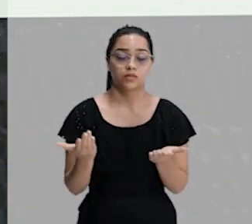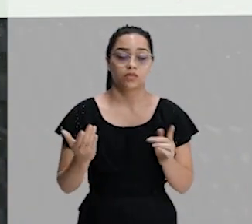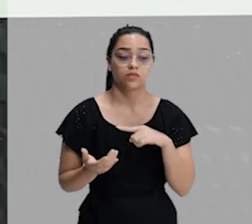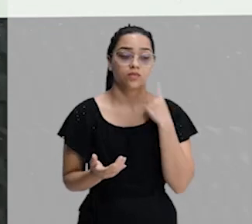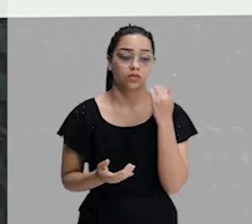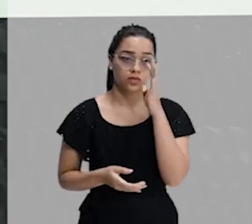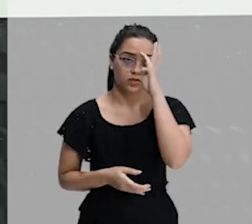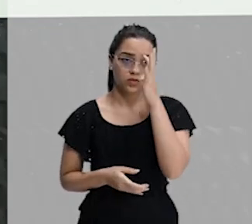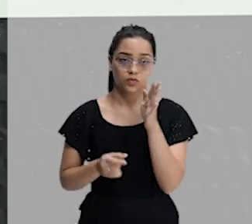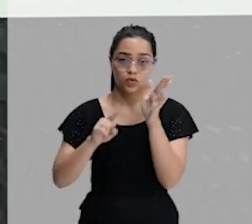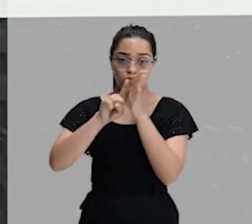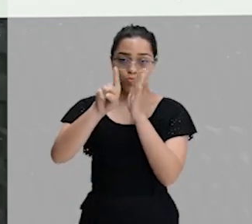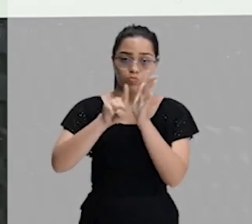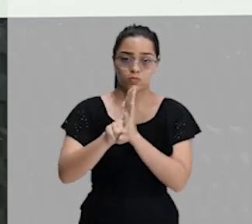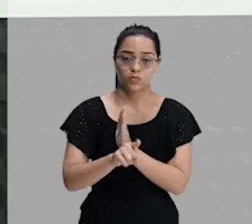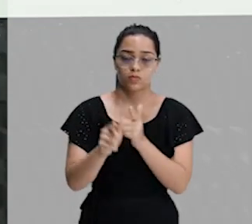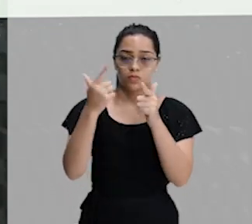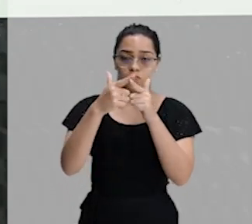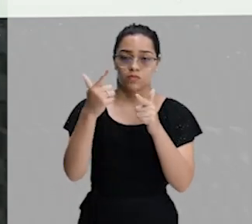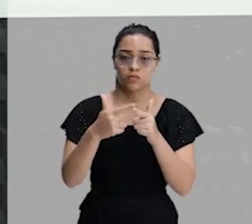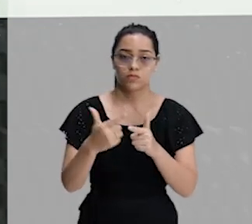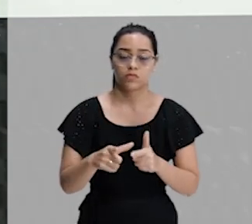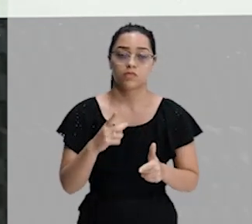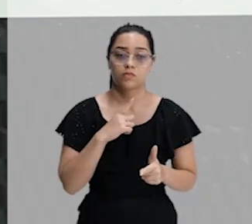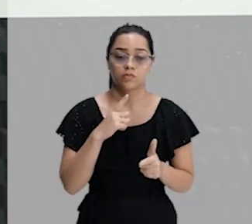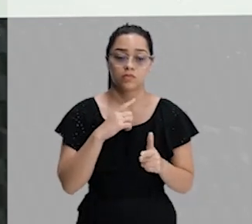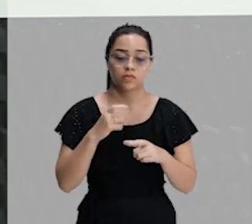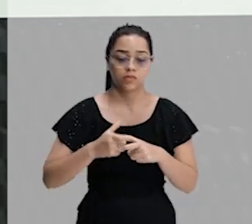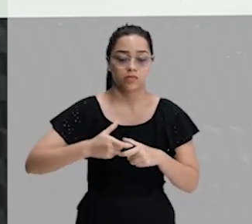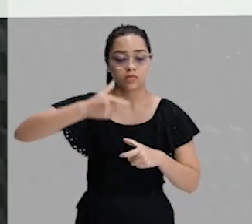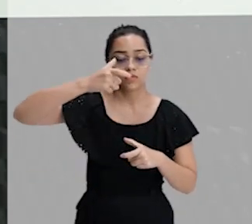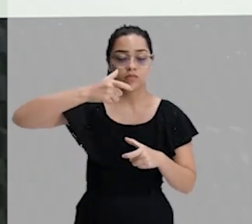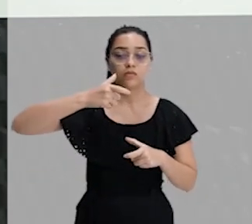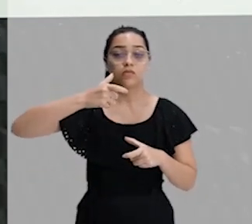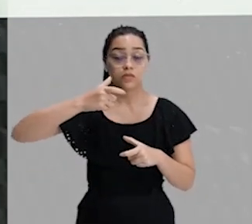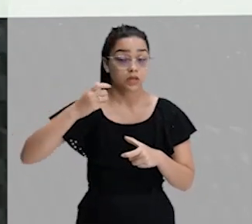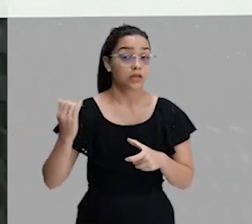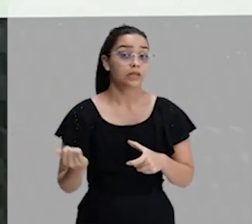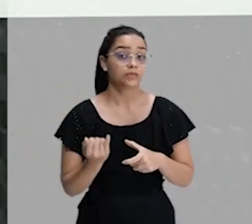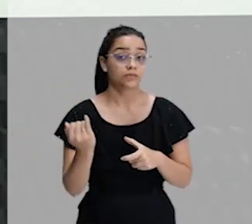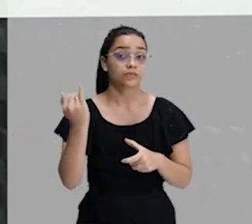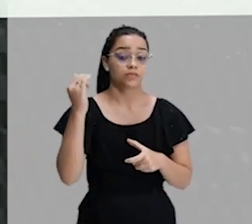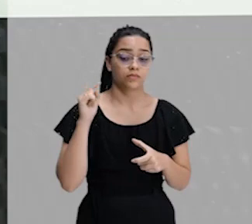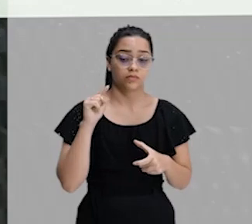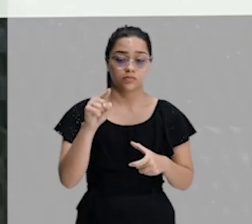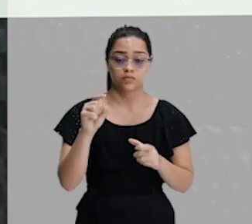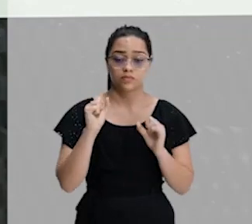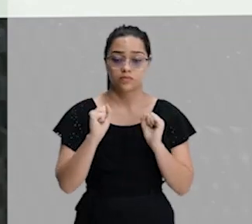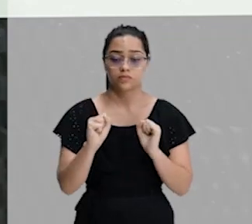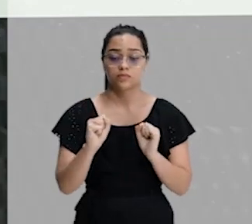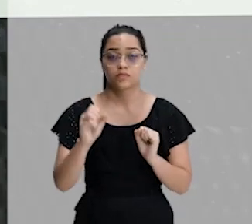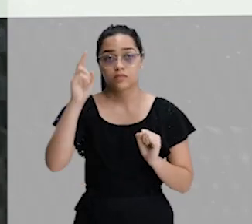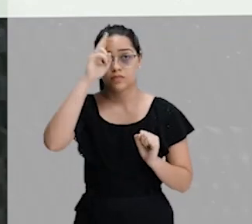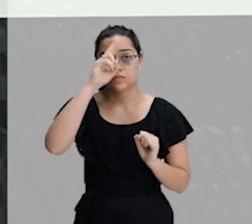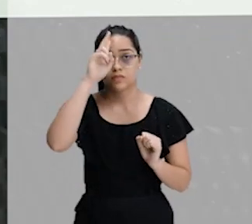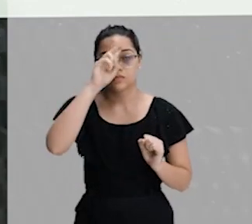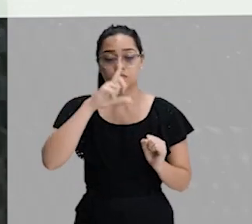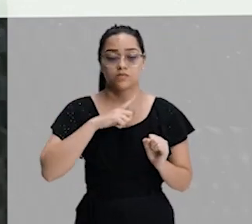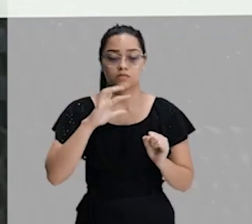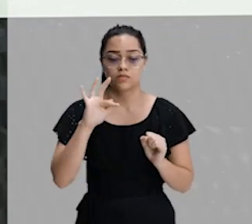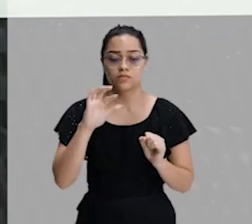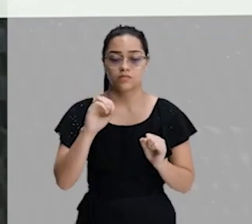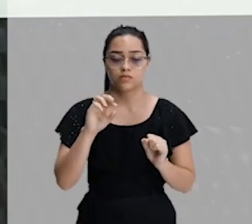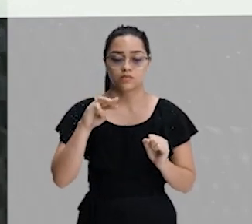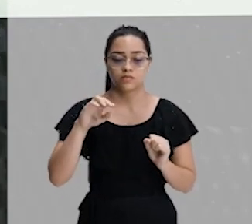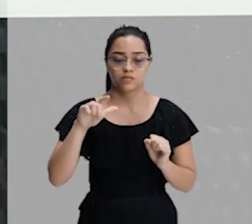gente resolveu problemas de cilindro. Então, muito importante que você lembre das fórmulas,